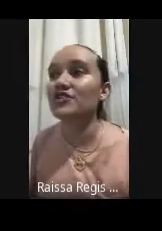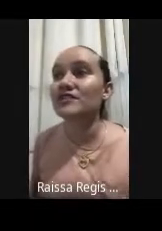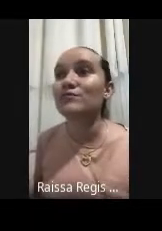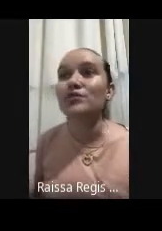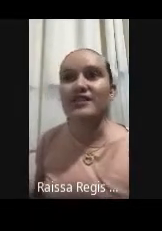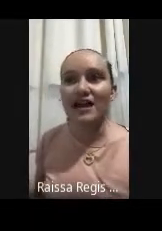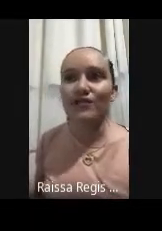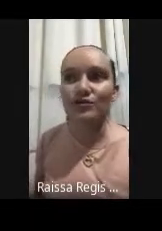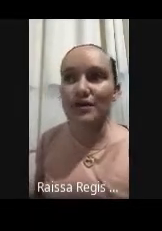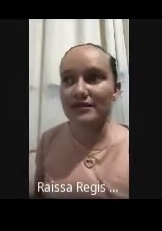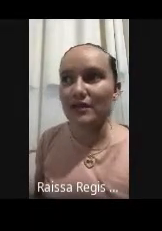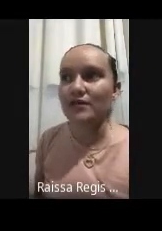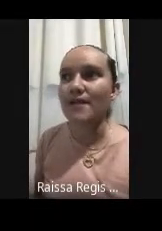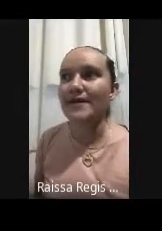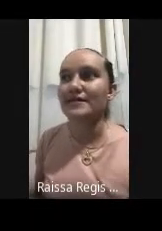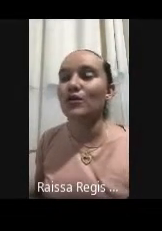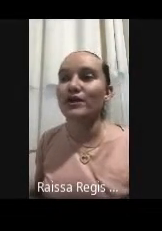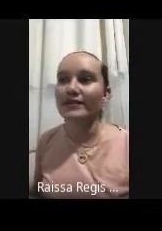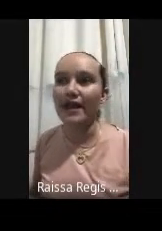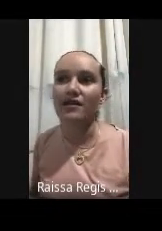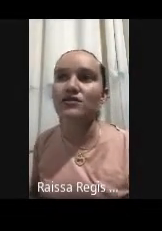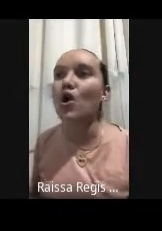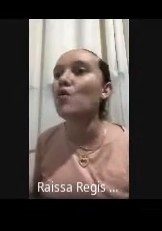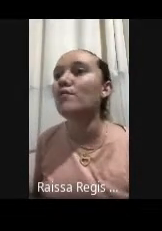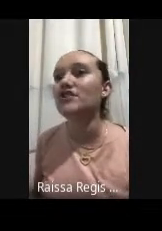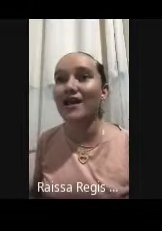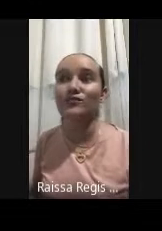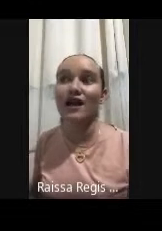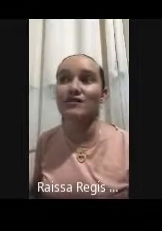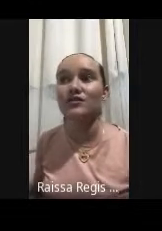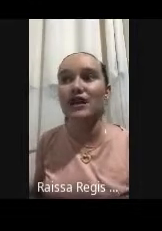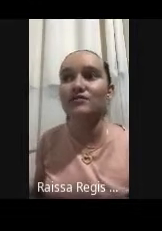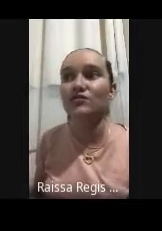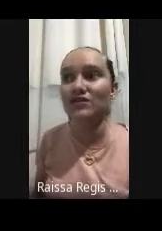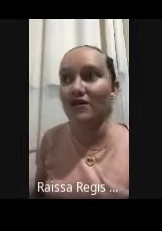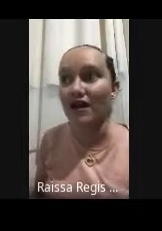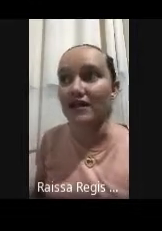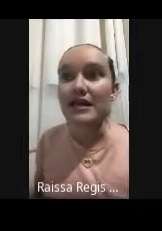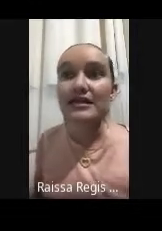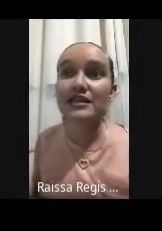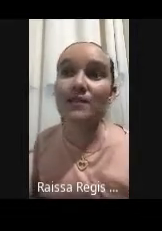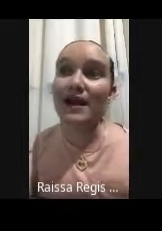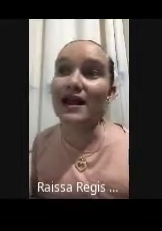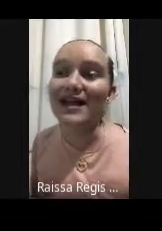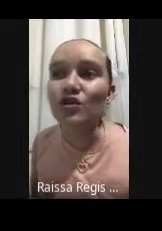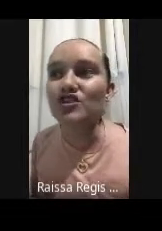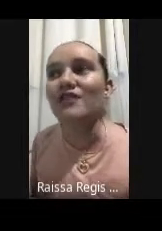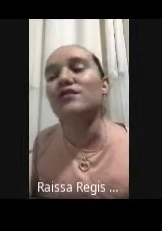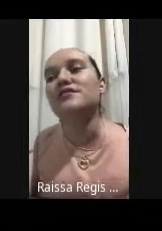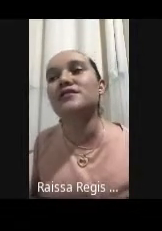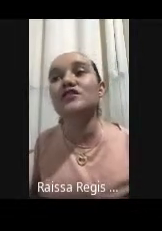Ela utiliza de símbolos gráficos ou desenhos que representam ideias ou objetos associados ao som da fala, sendo que para